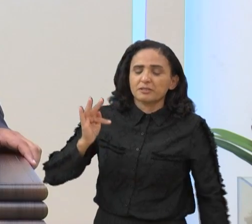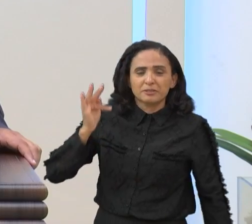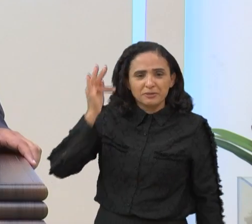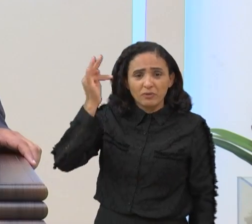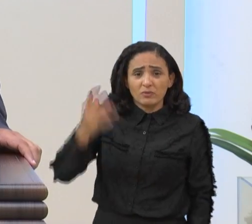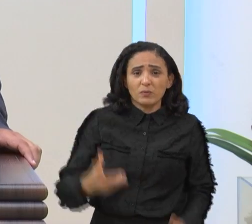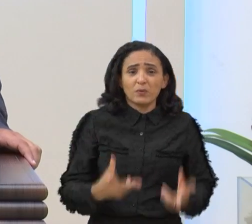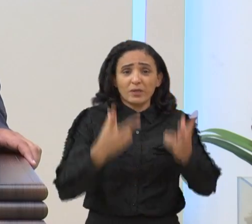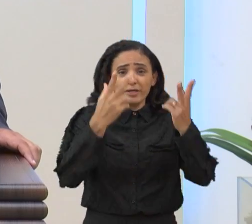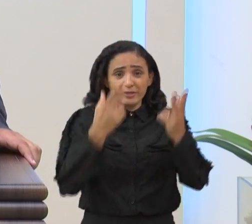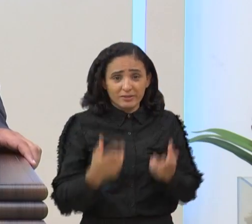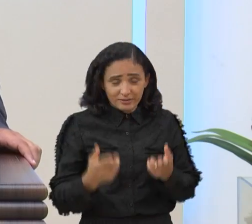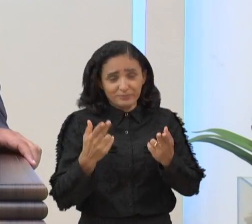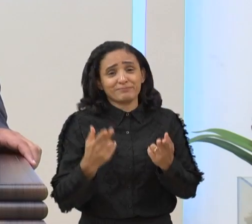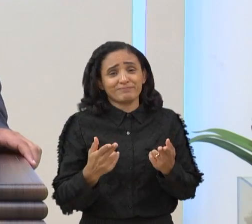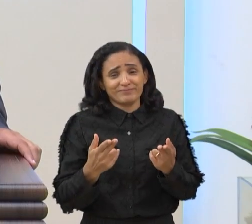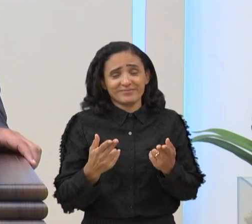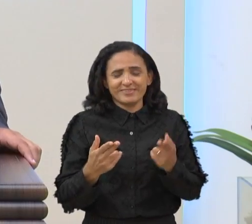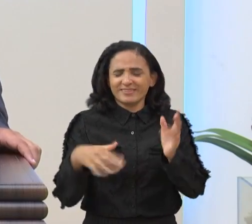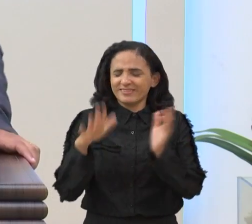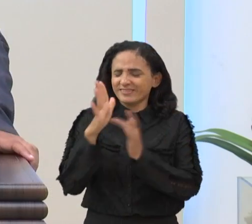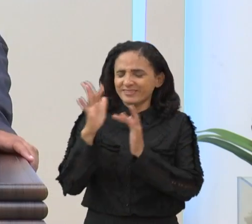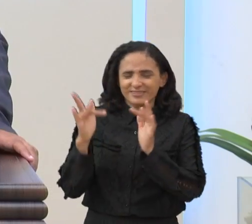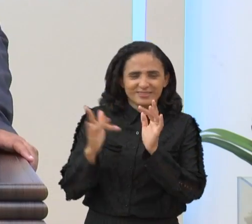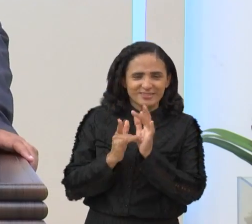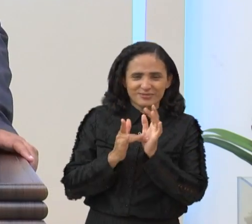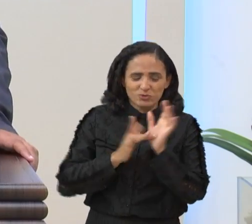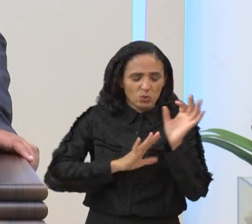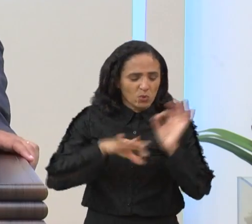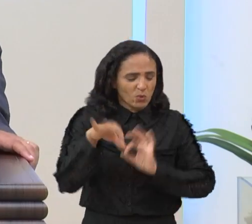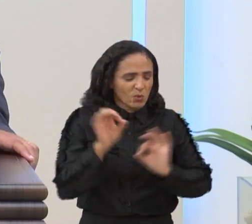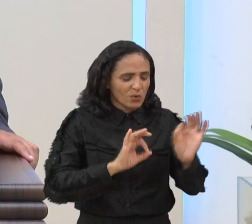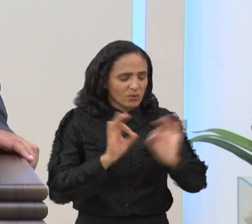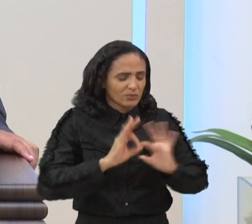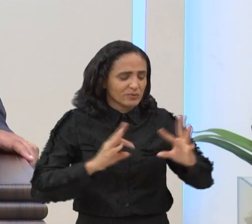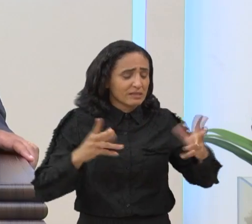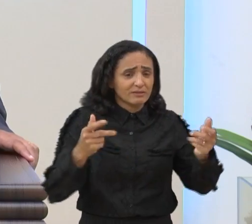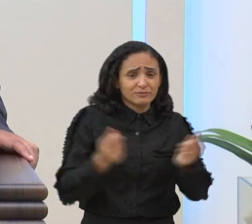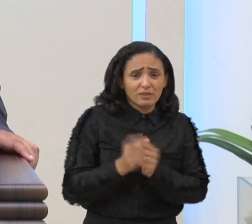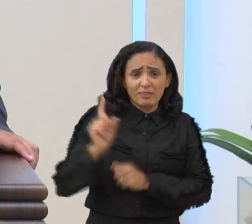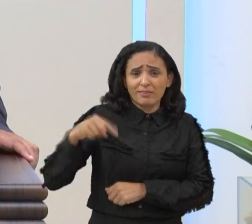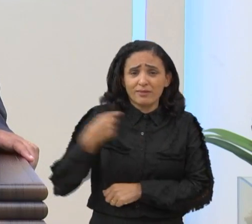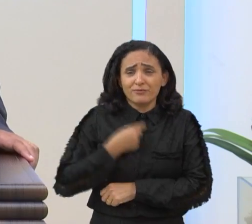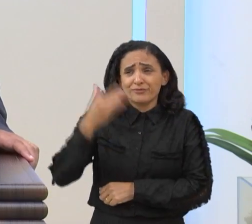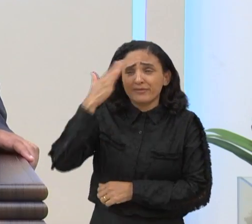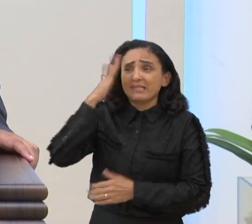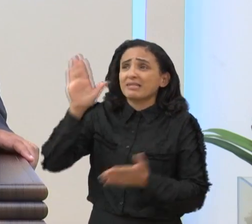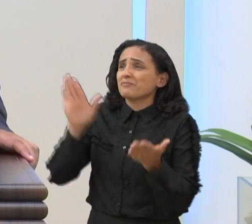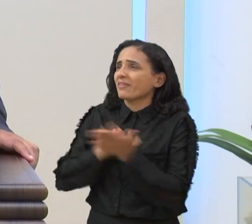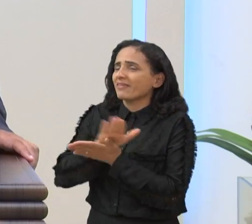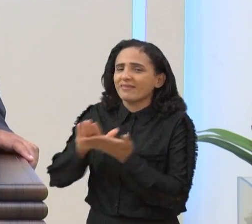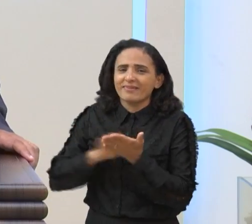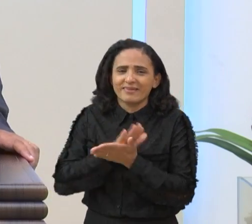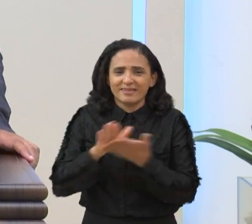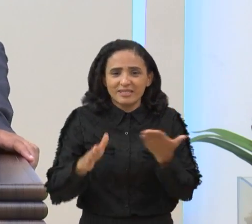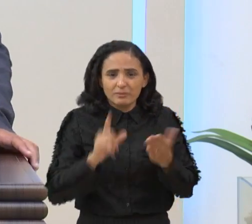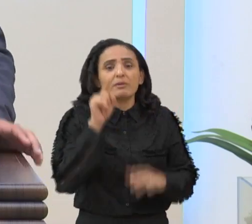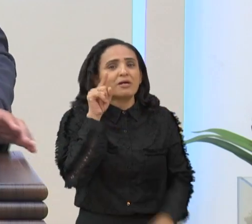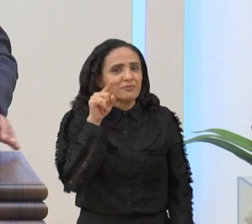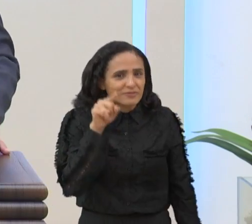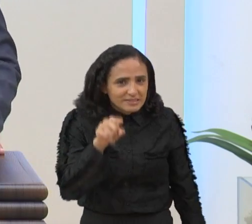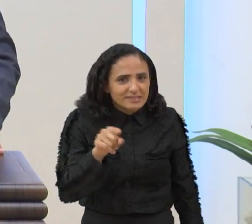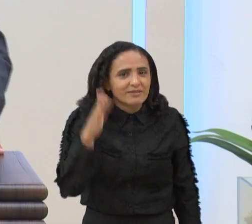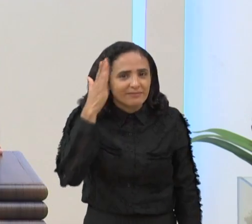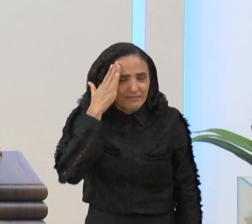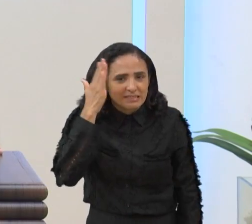mesmo Jesus que trabalha da mesma maneira. Às vezes não estamos entendendo agora, mas você vai